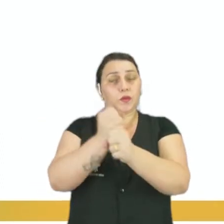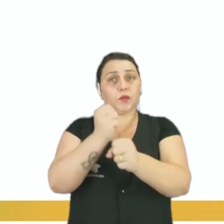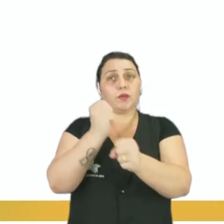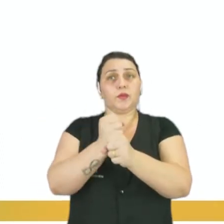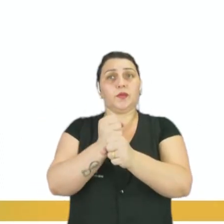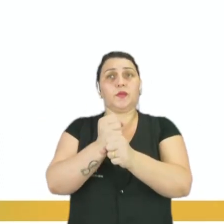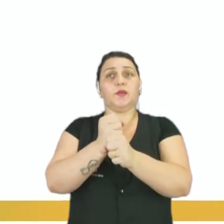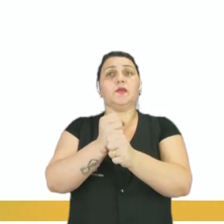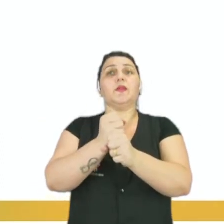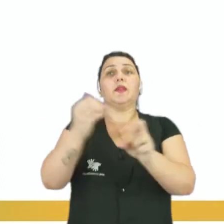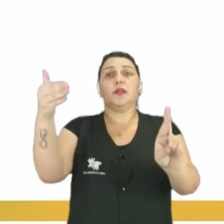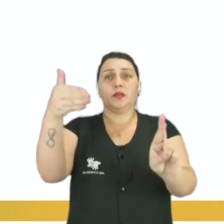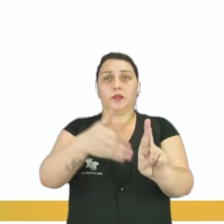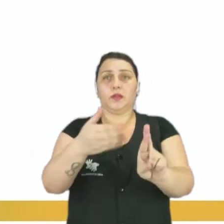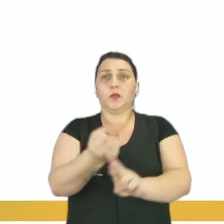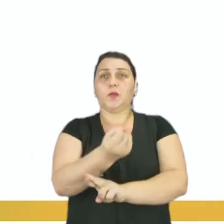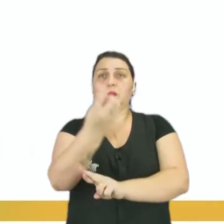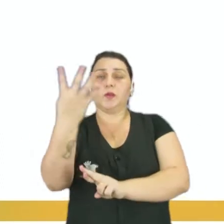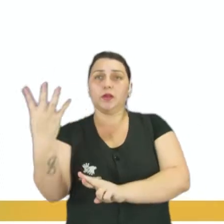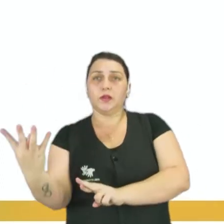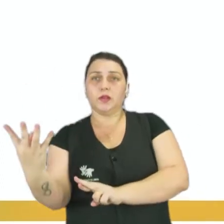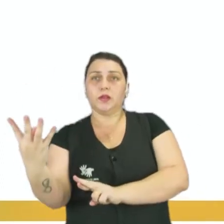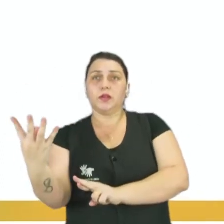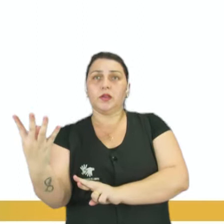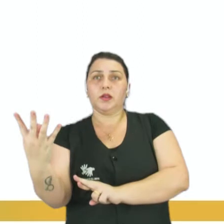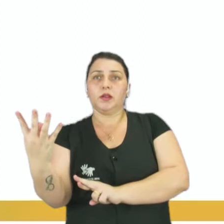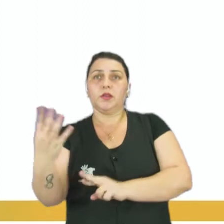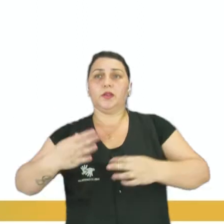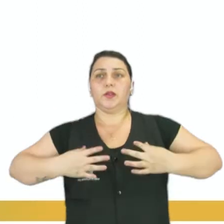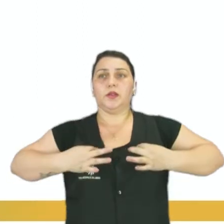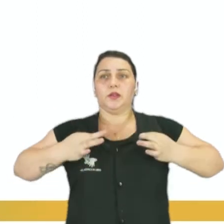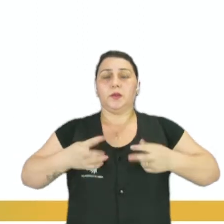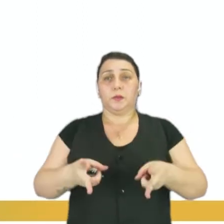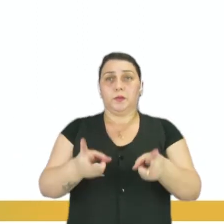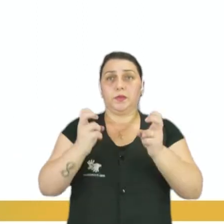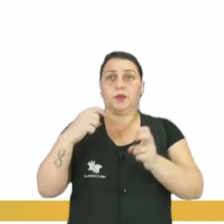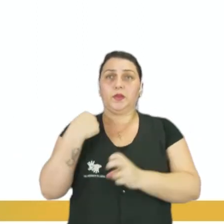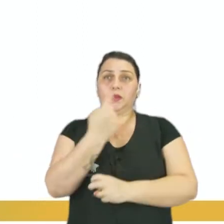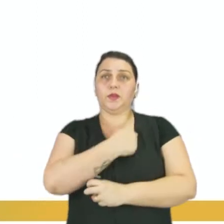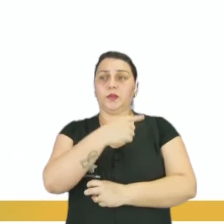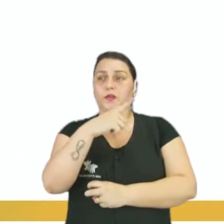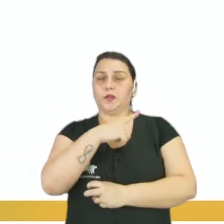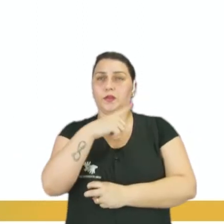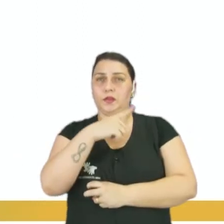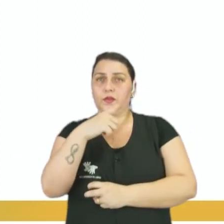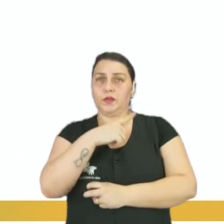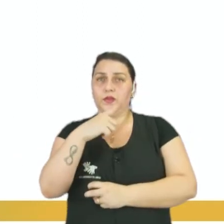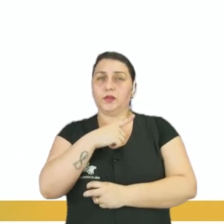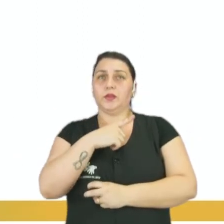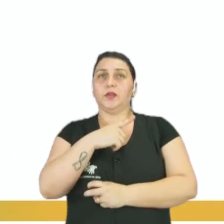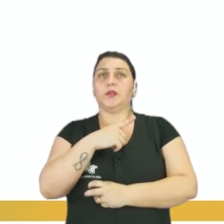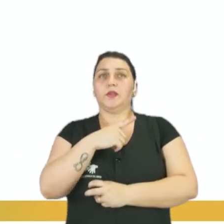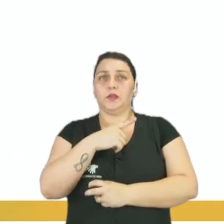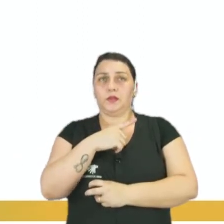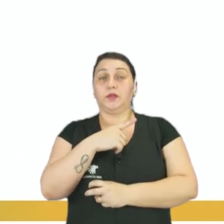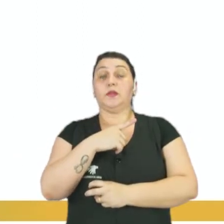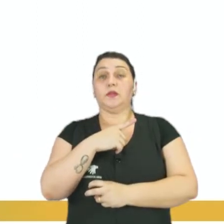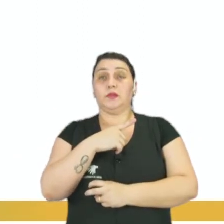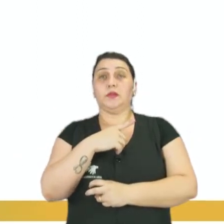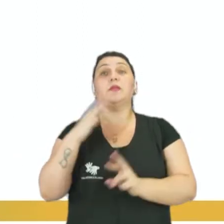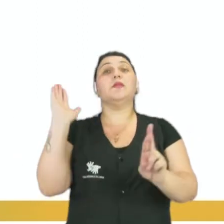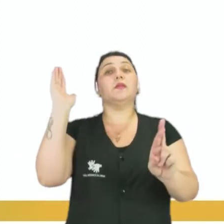ele vai representar a quantidade de tecido então perceba que nós temos aí é interligado o